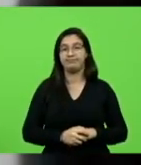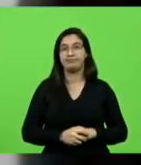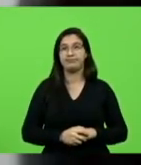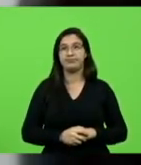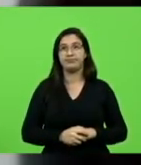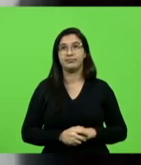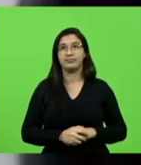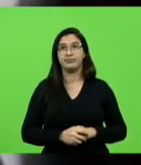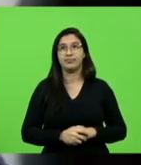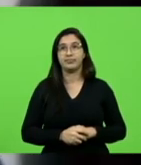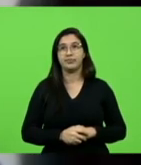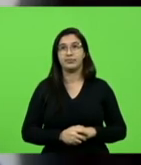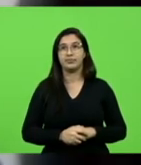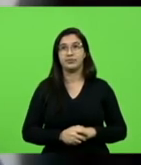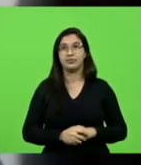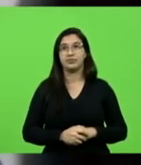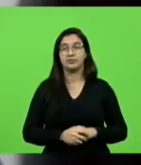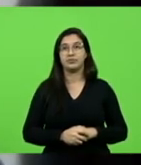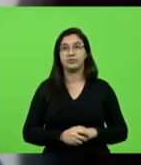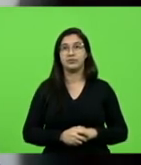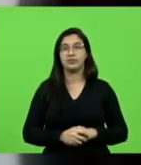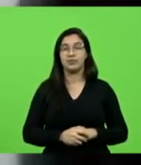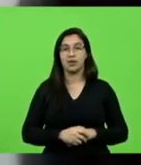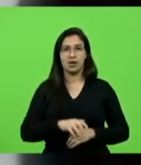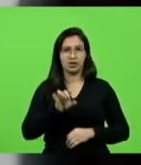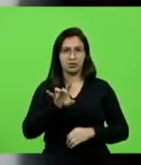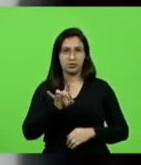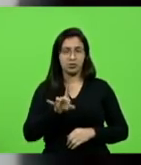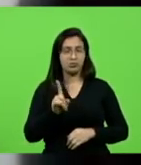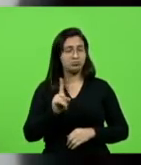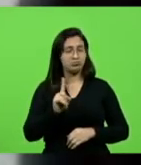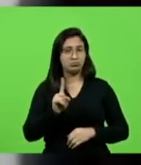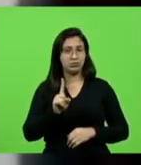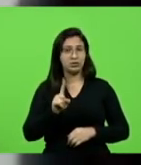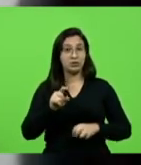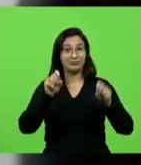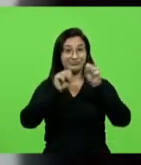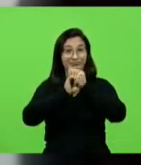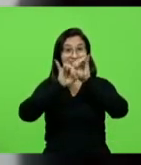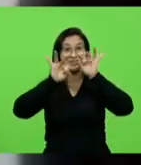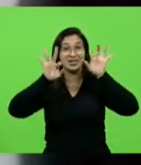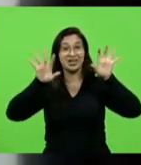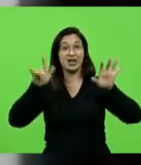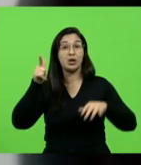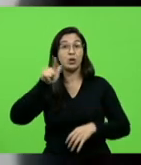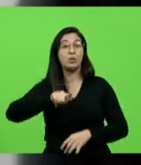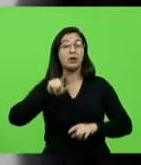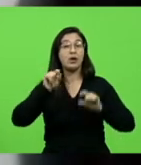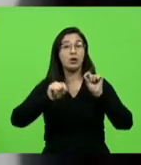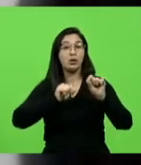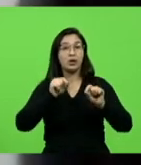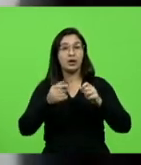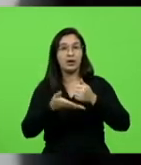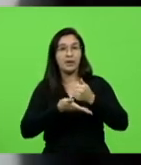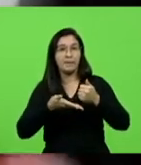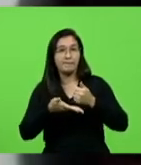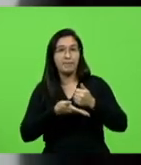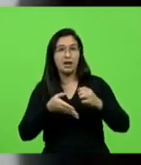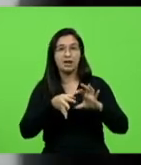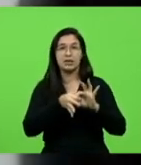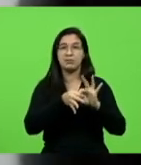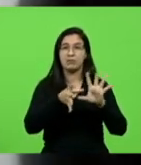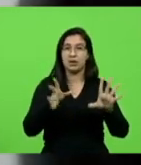Não fala apenas isso. Ele deixa bastante claro que outro princípio é a liberdade de aprender e